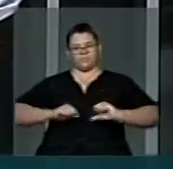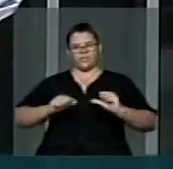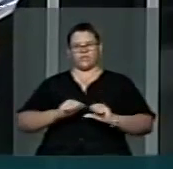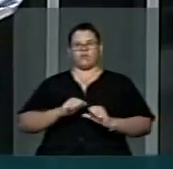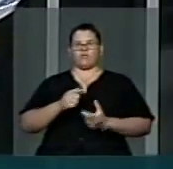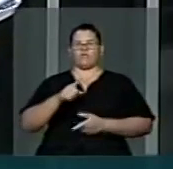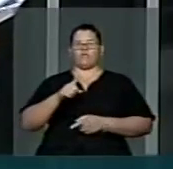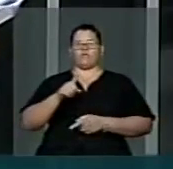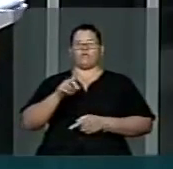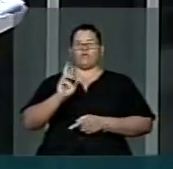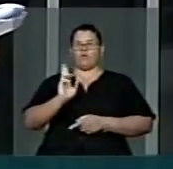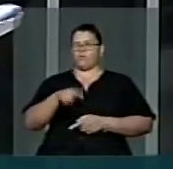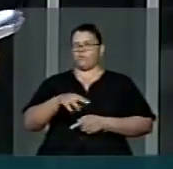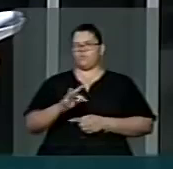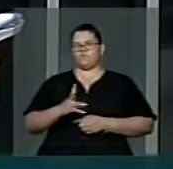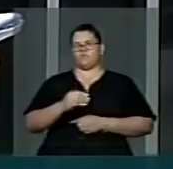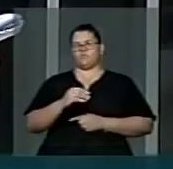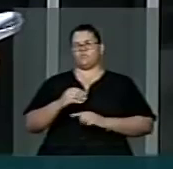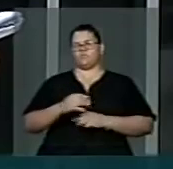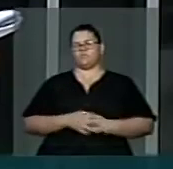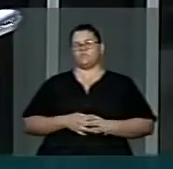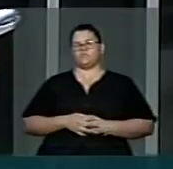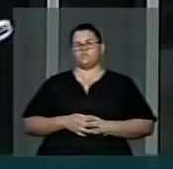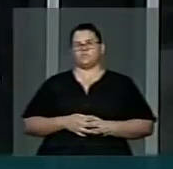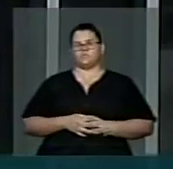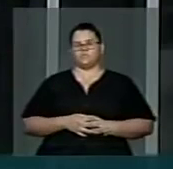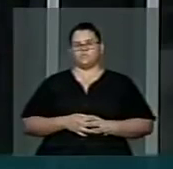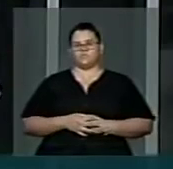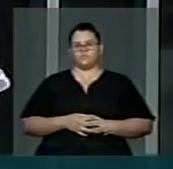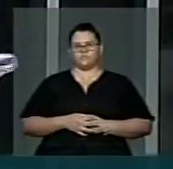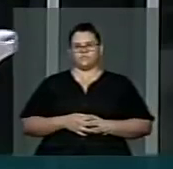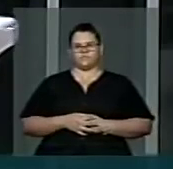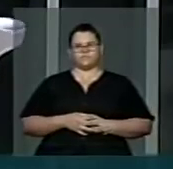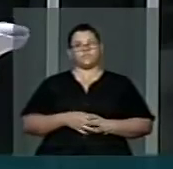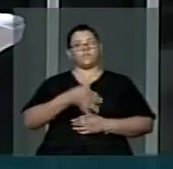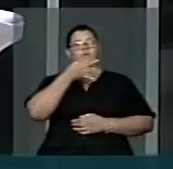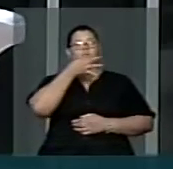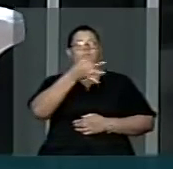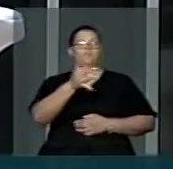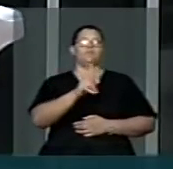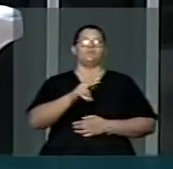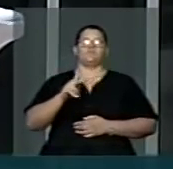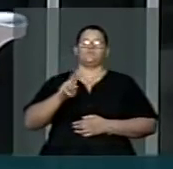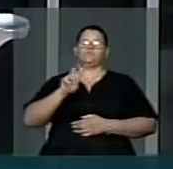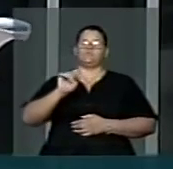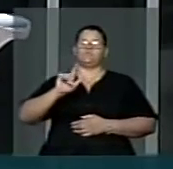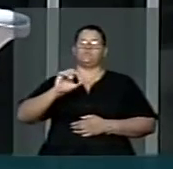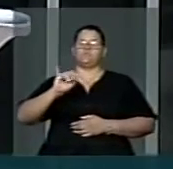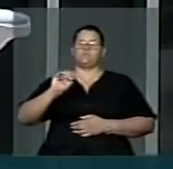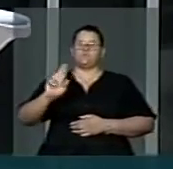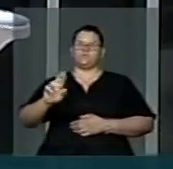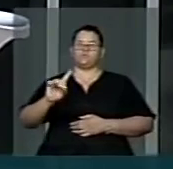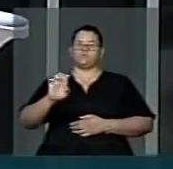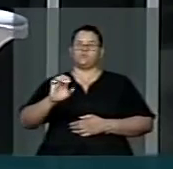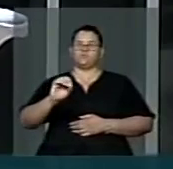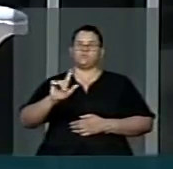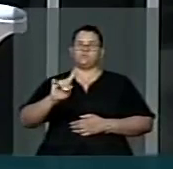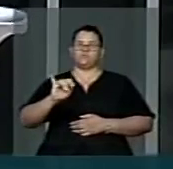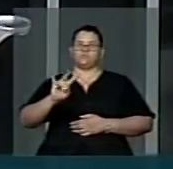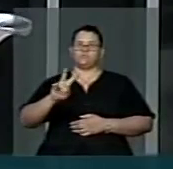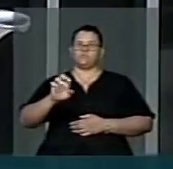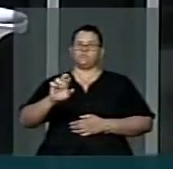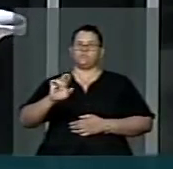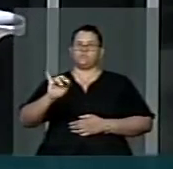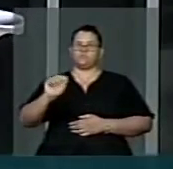de seus alunos alcançando nota máxima. Na opinião do professor Valcírio de Oliveira Barros, diretor da